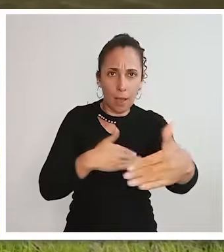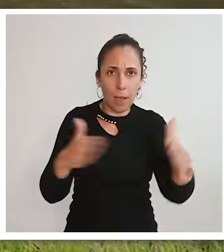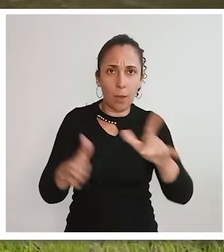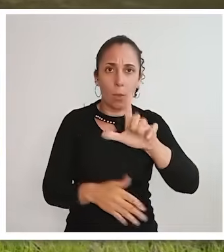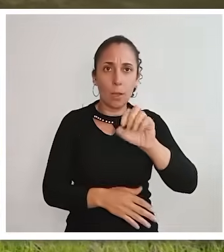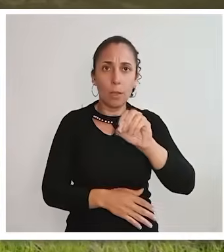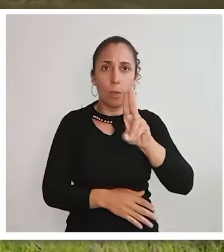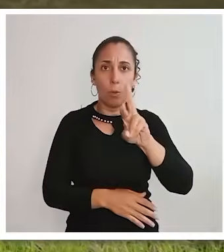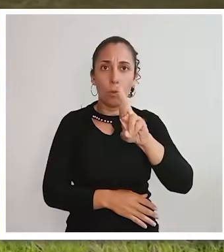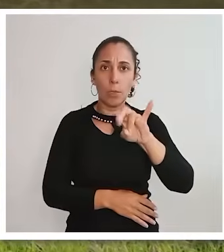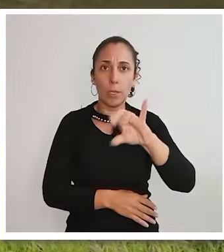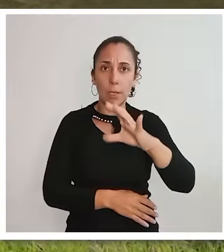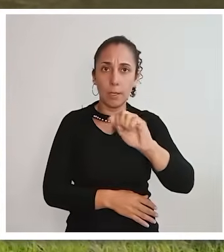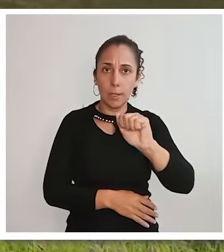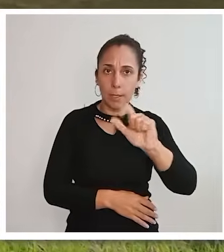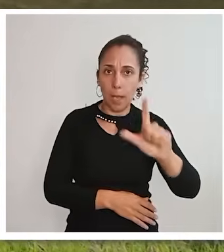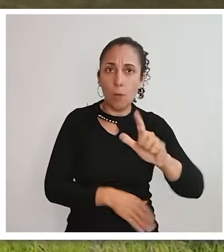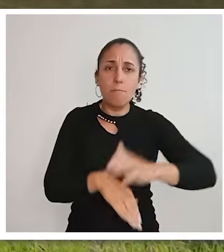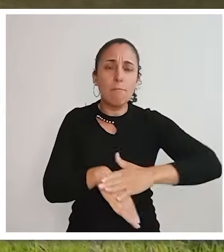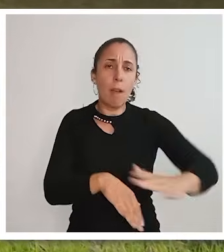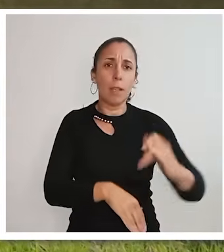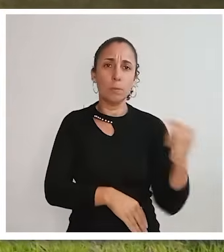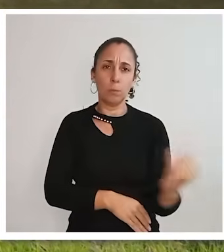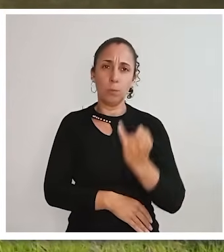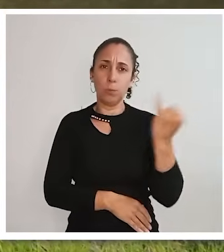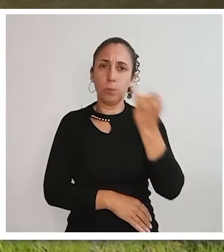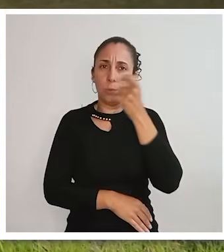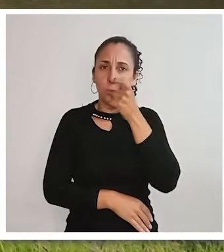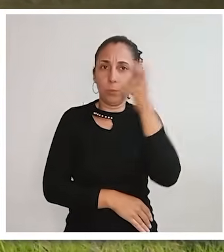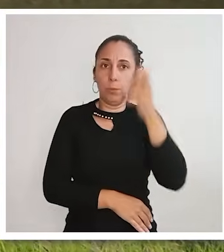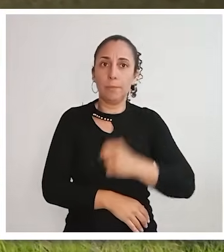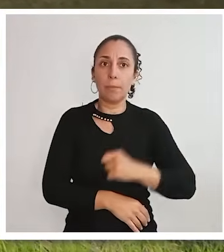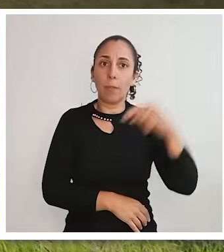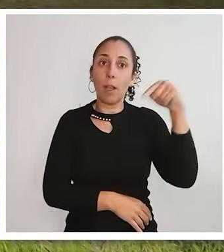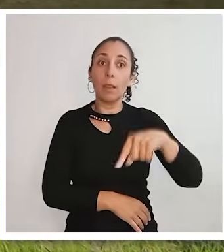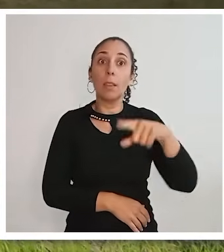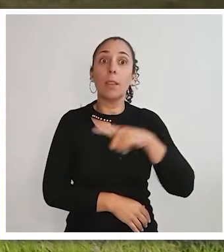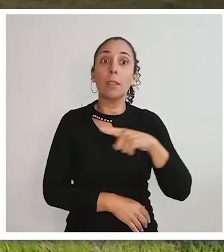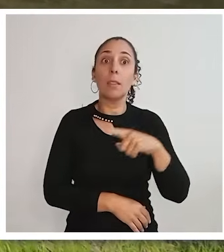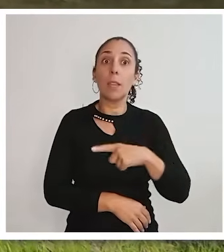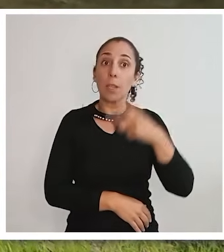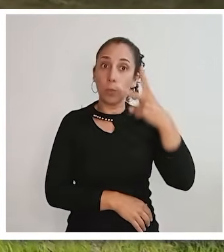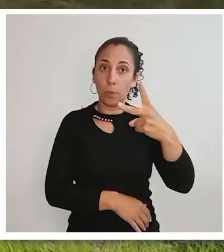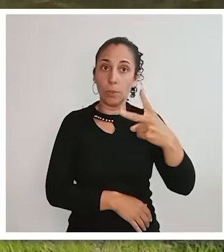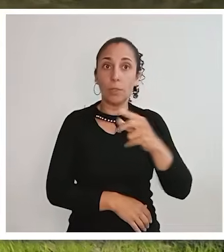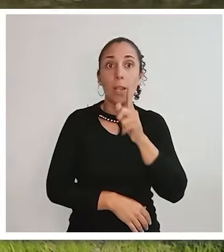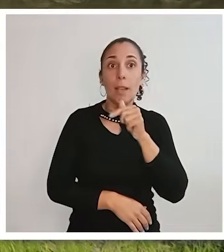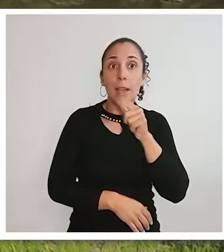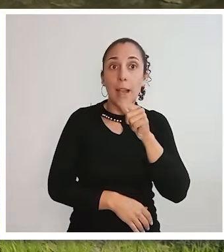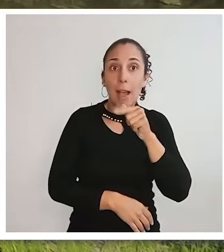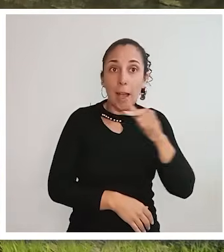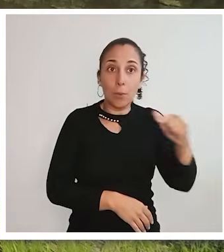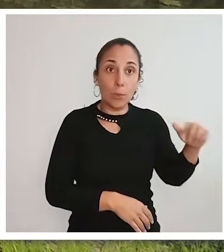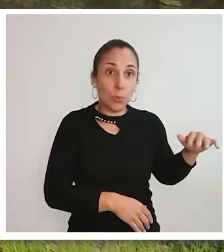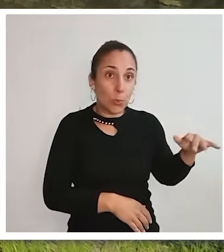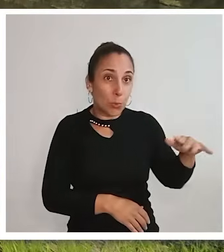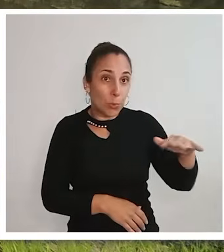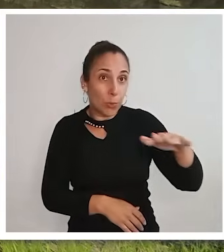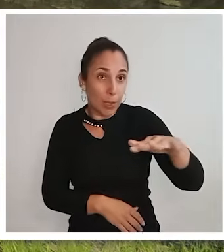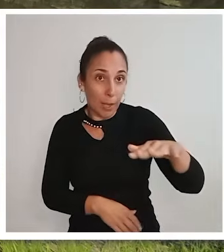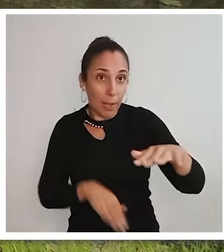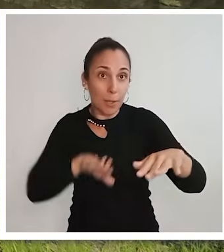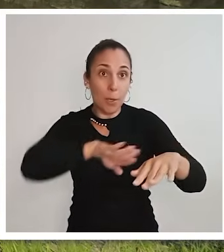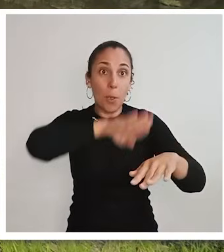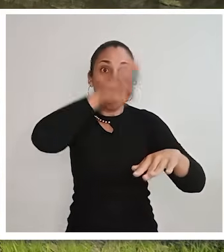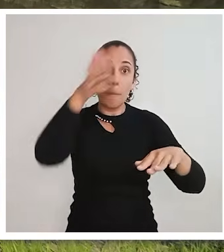é o motivo pelo qual eu acho o reservatório de Louriçal o mais interessante de todos. Como eu falei para vocês, ele tem 2 braços. Atrás